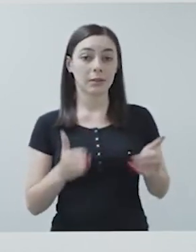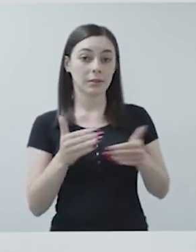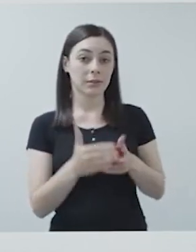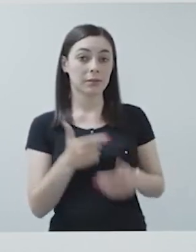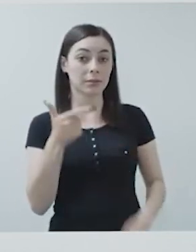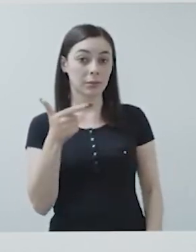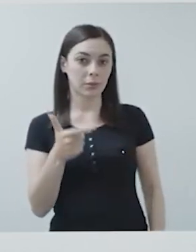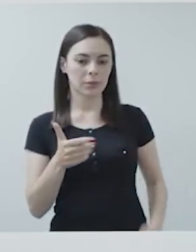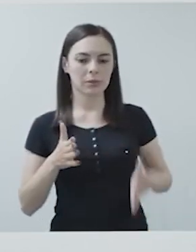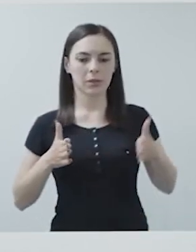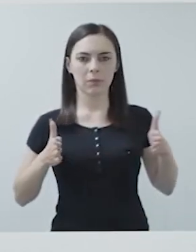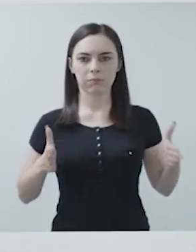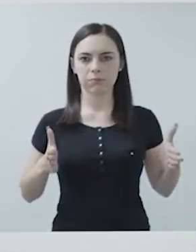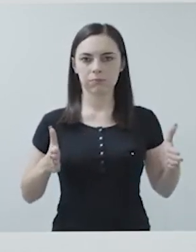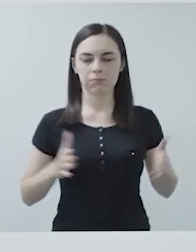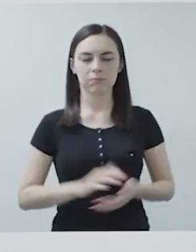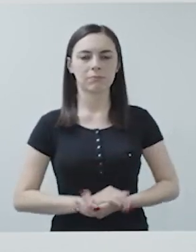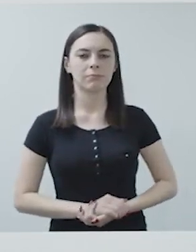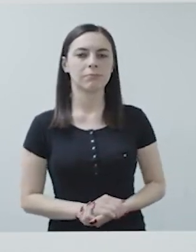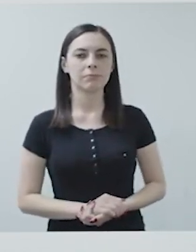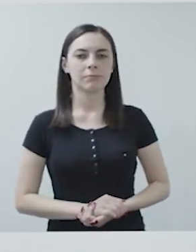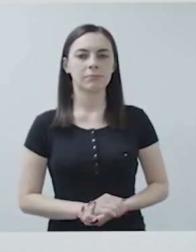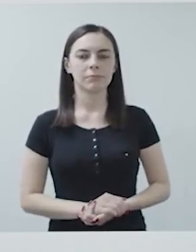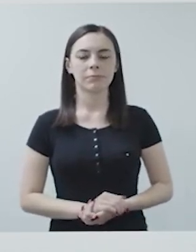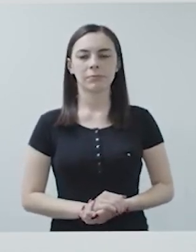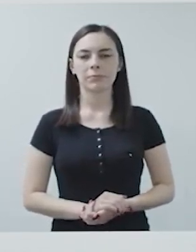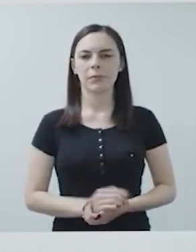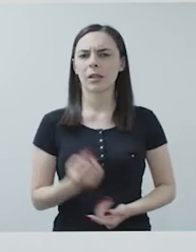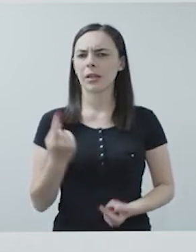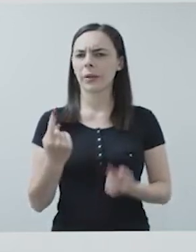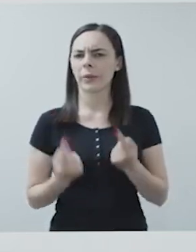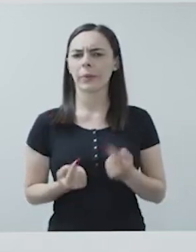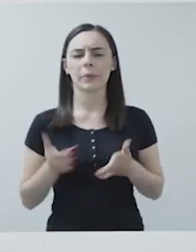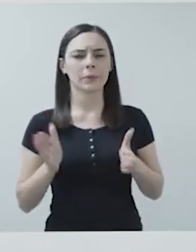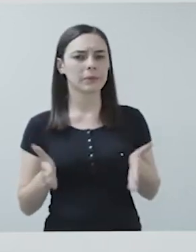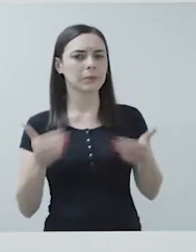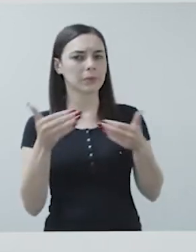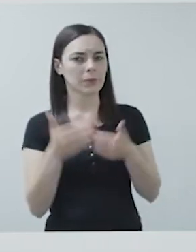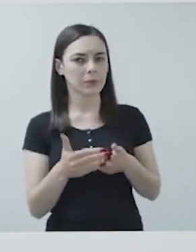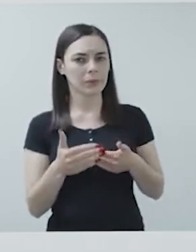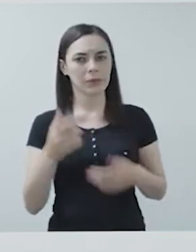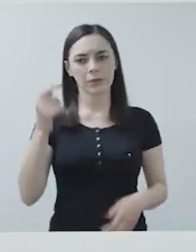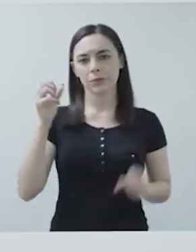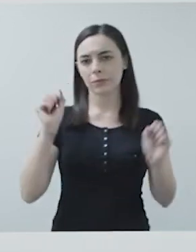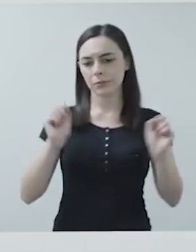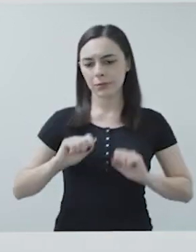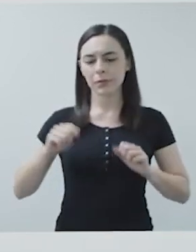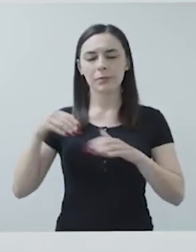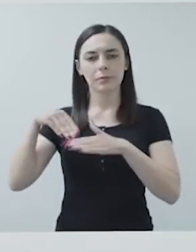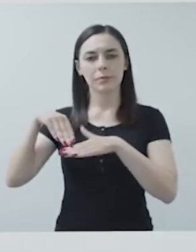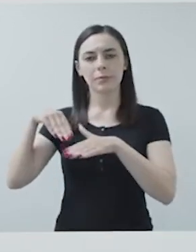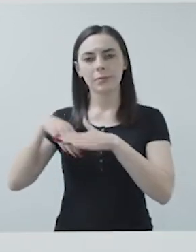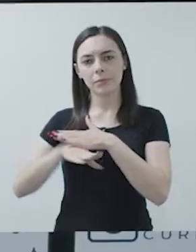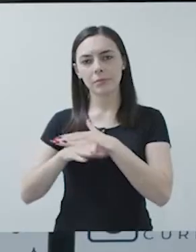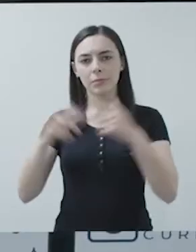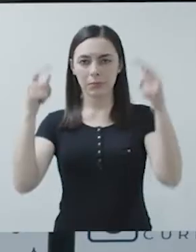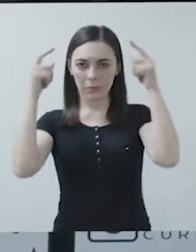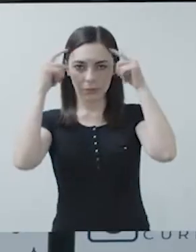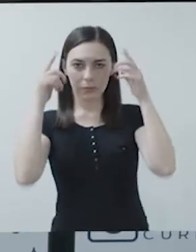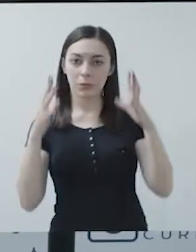2, que é uma caixa maior. Então, em qual dessas 2 caixas o Caio pode guardar o seu